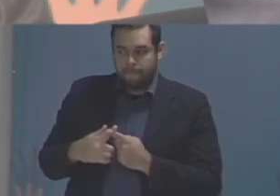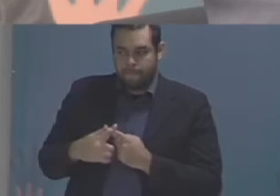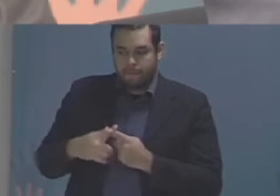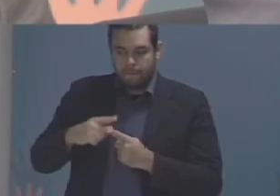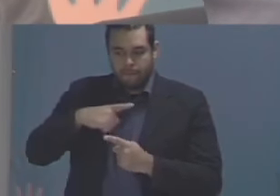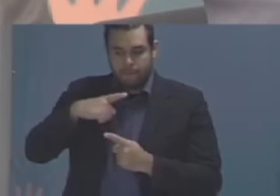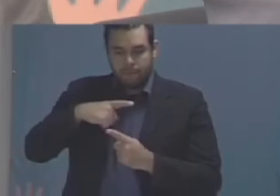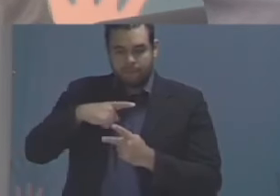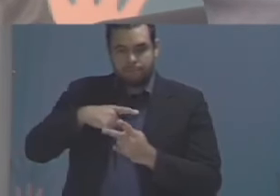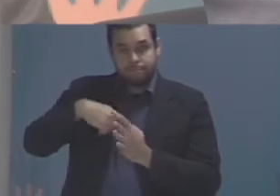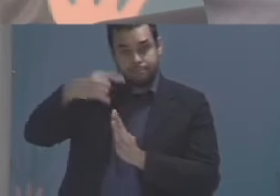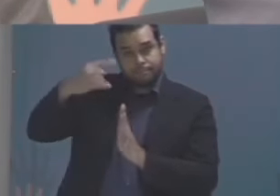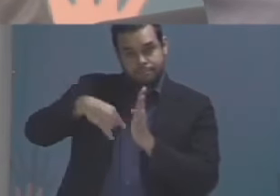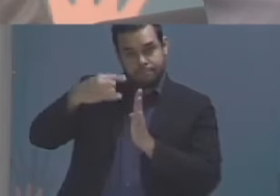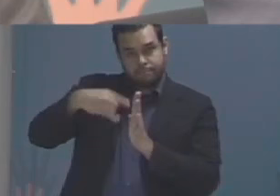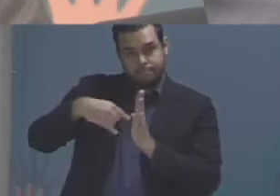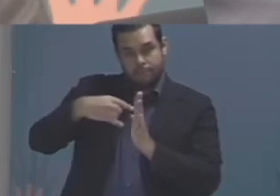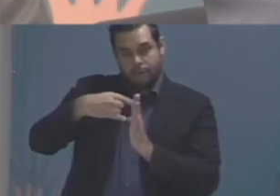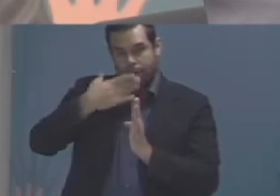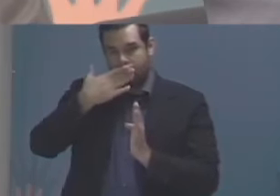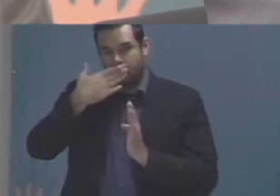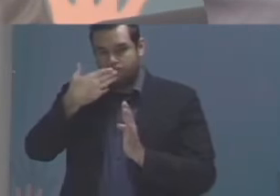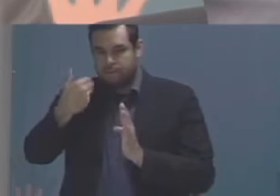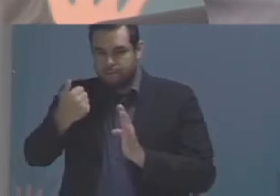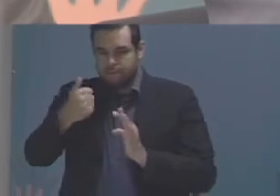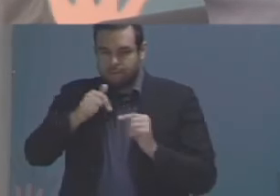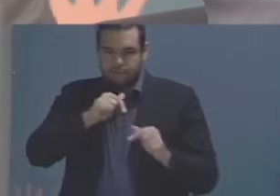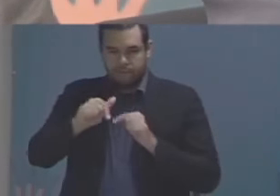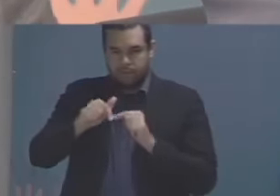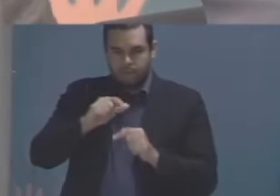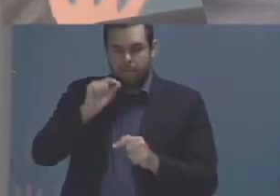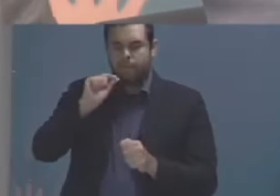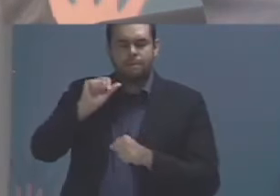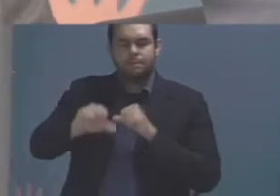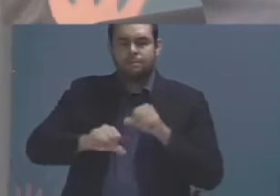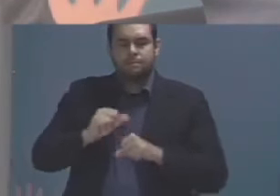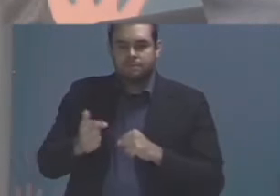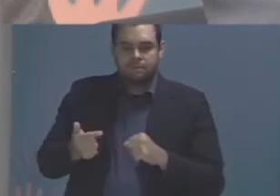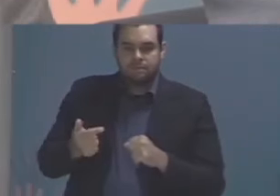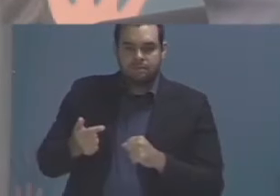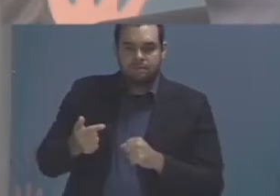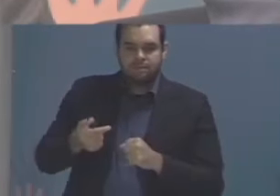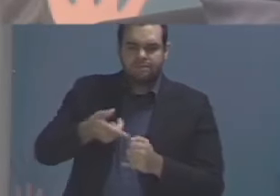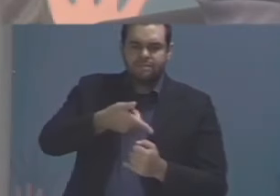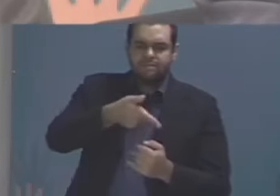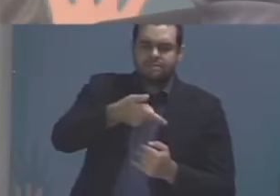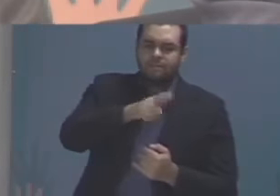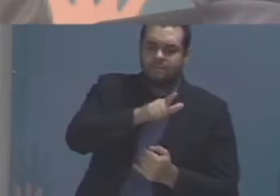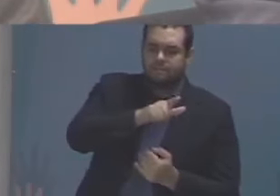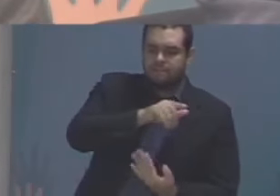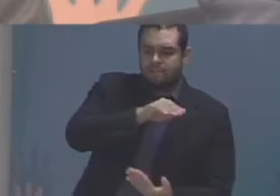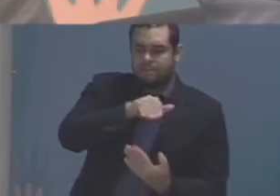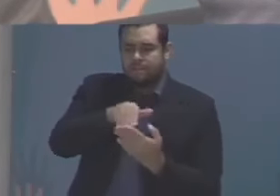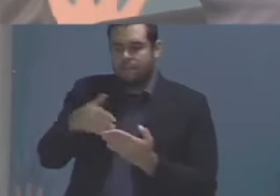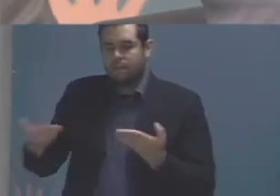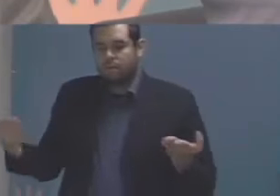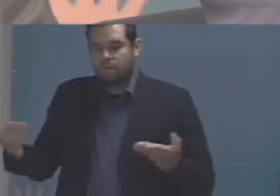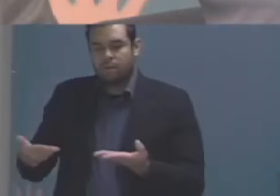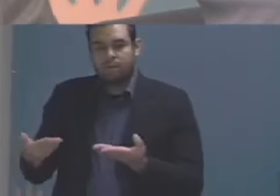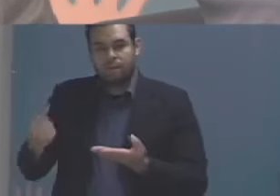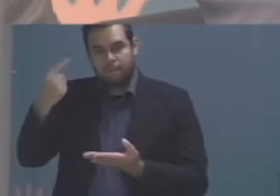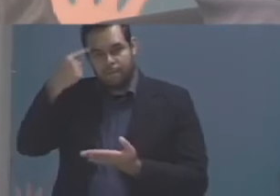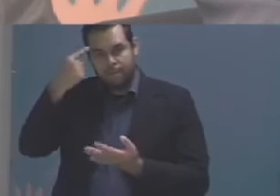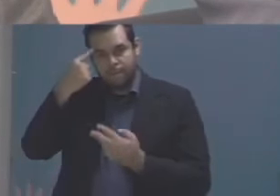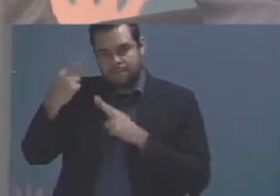lá o tema das relações e condições de trabalho. O que mudou nisso? O que de lá para cá mudou que vocês agora estão pautando